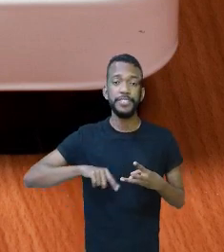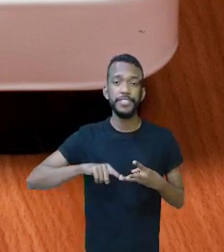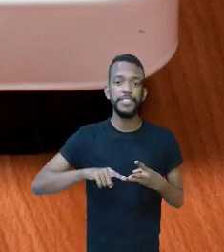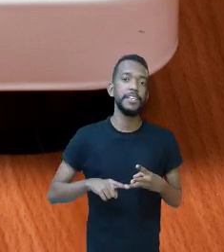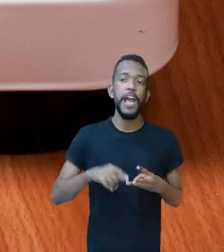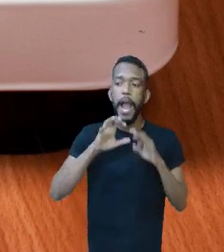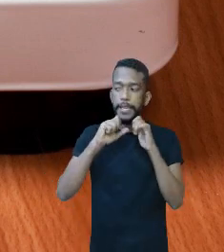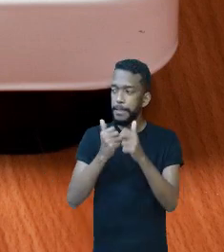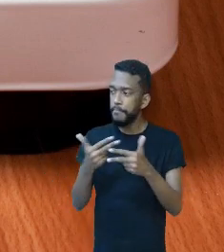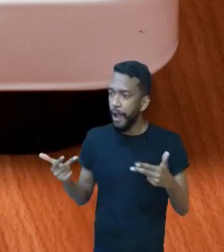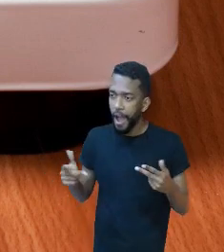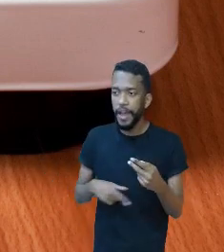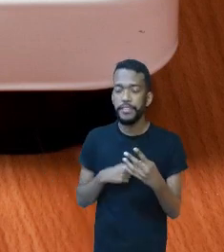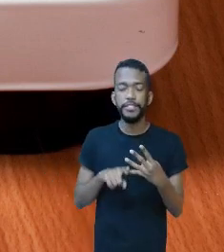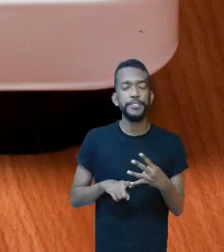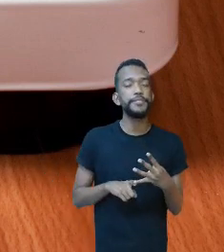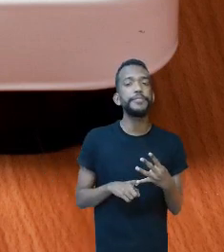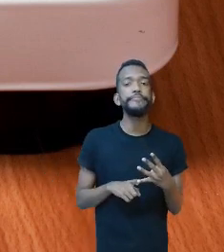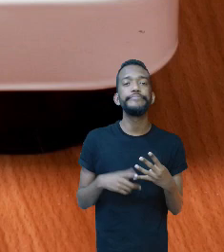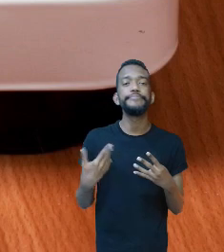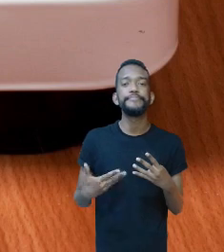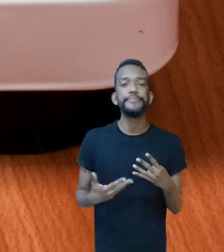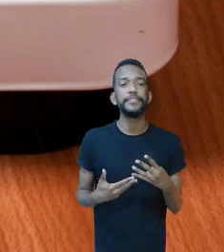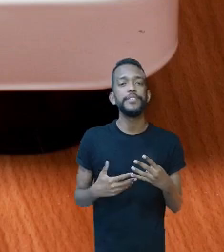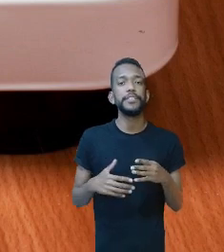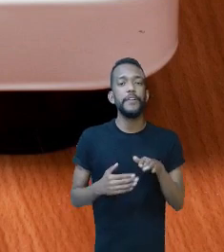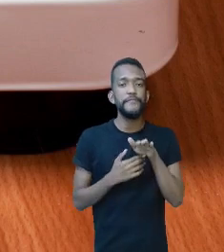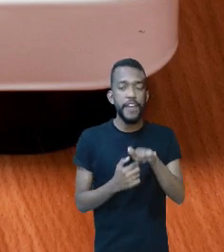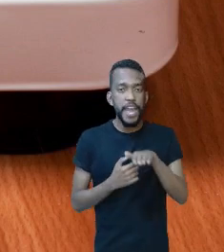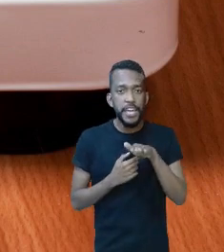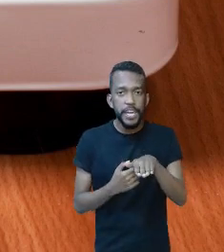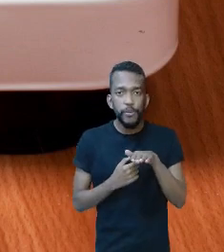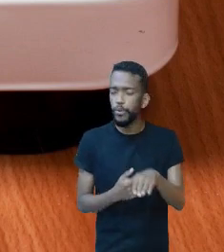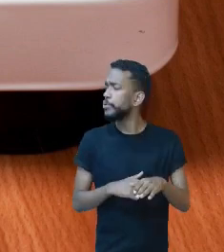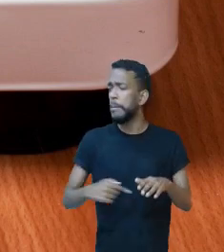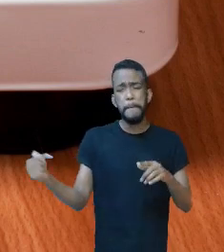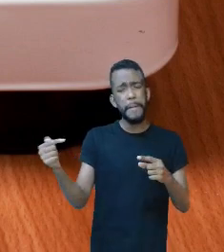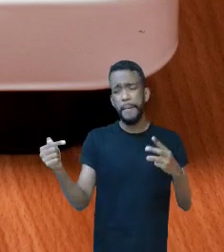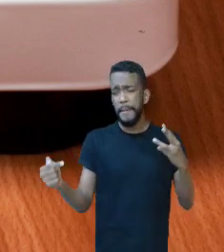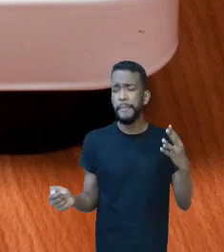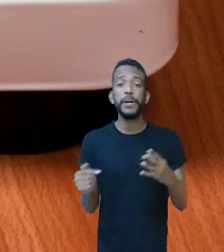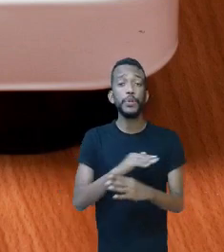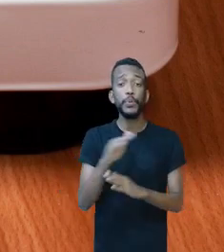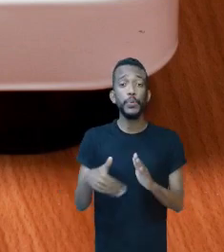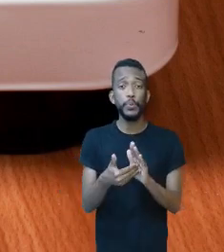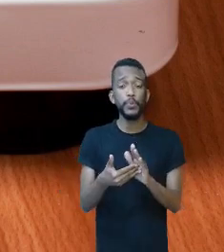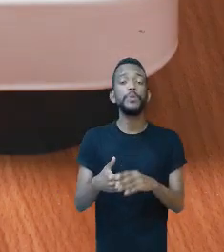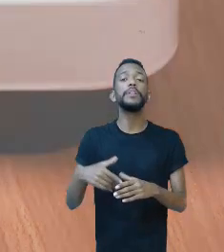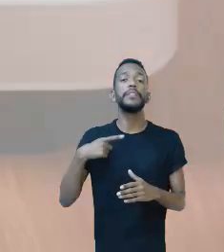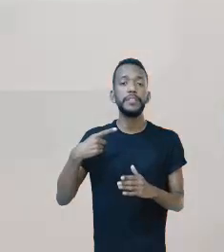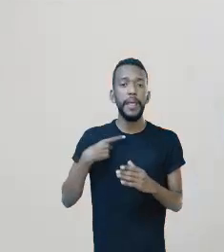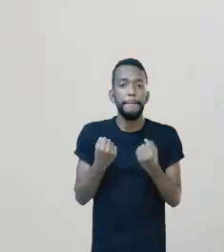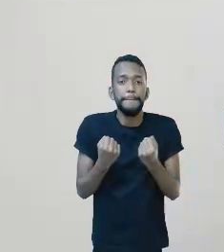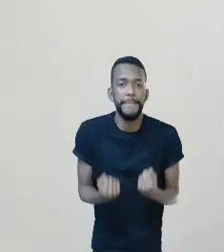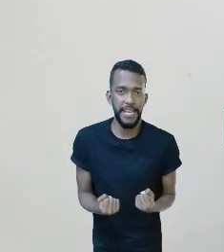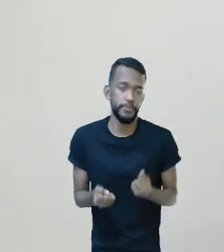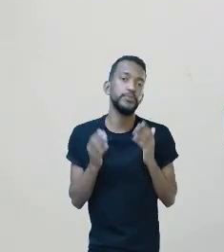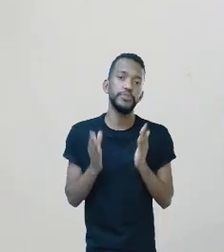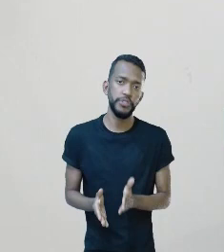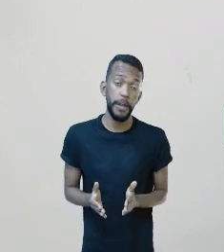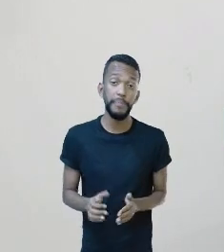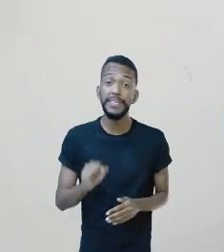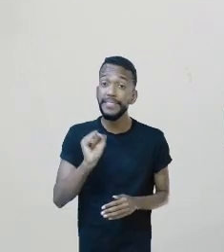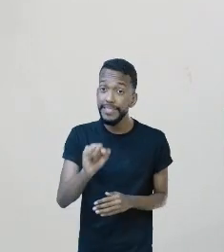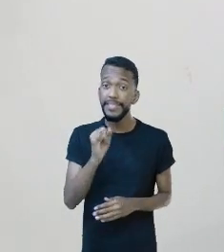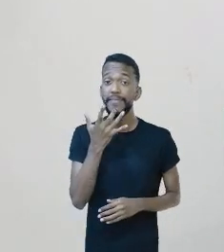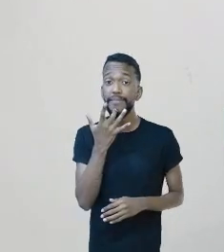de animais, de veículos. Tudo isso a gente faz uma pesagem. E quando a gente fala